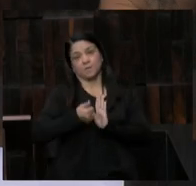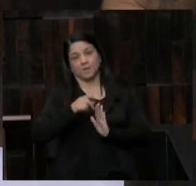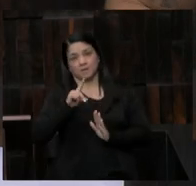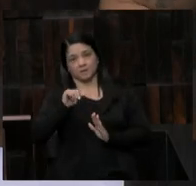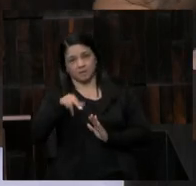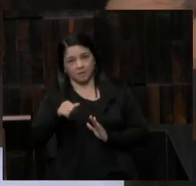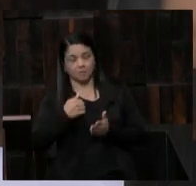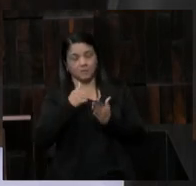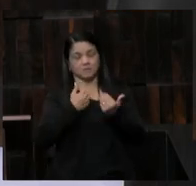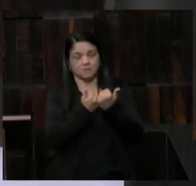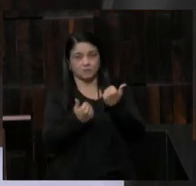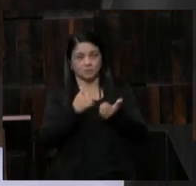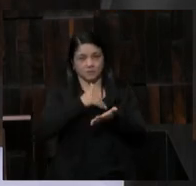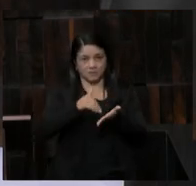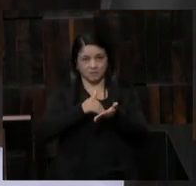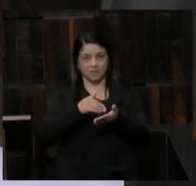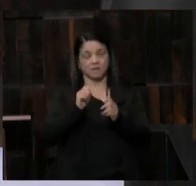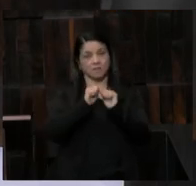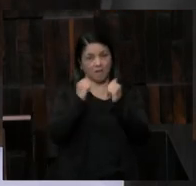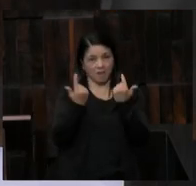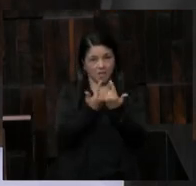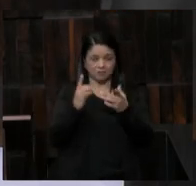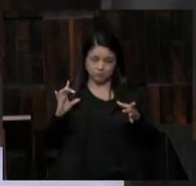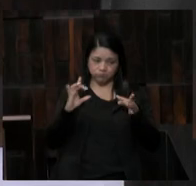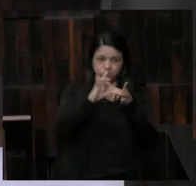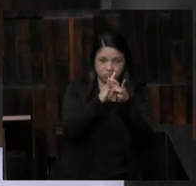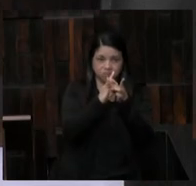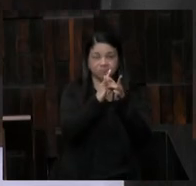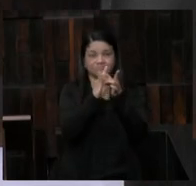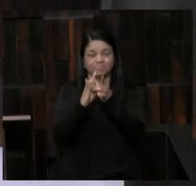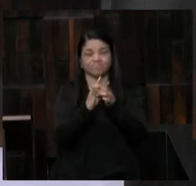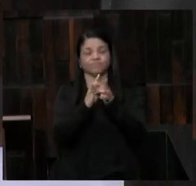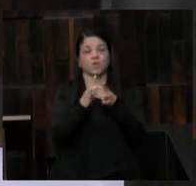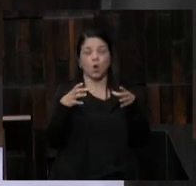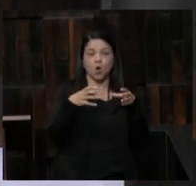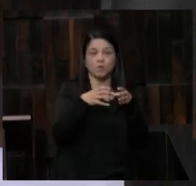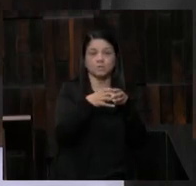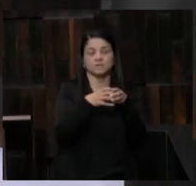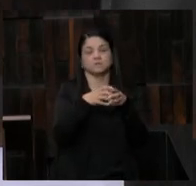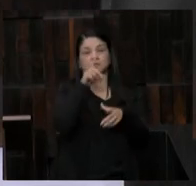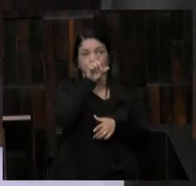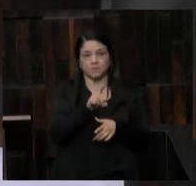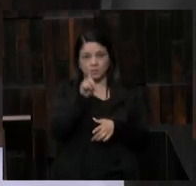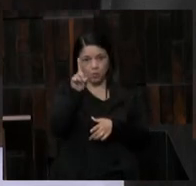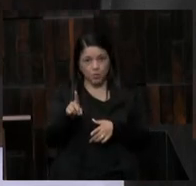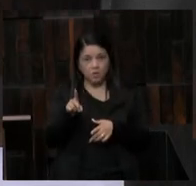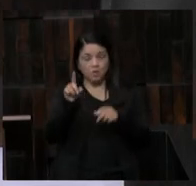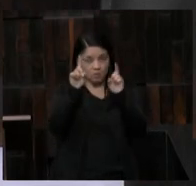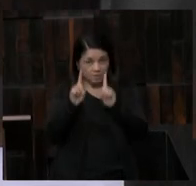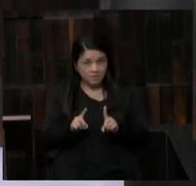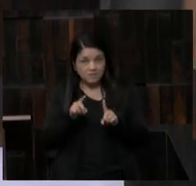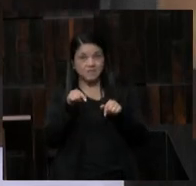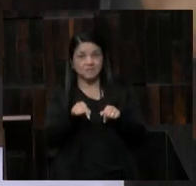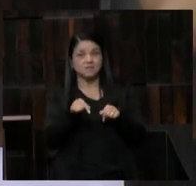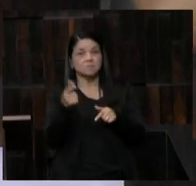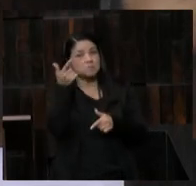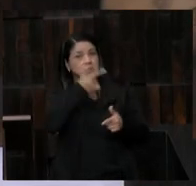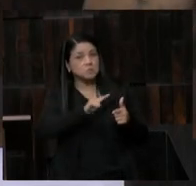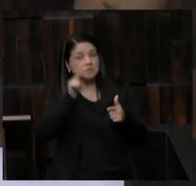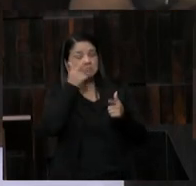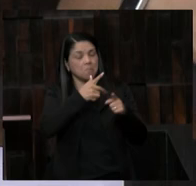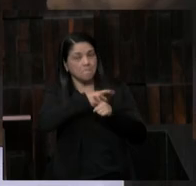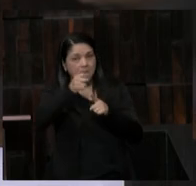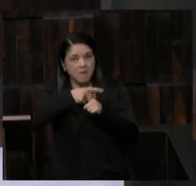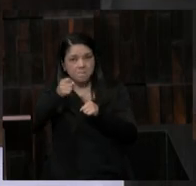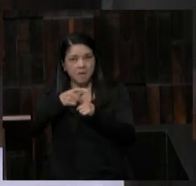subsecretária e da Alerj. Contem conosco, contem com a Comissão da Pessoa com Deficiência para que, de fato, nós consigamos ter cada vez